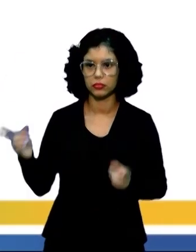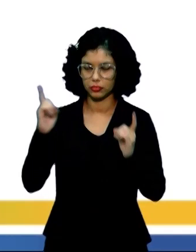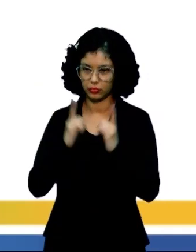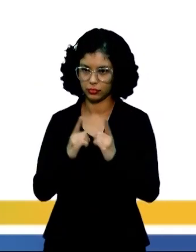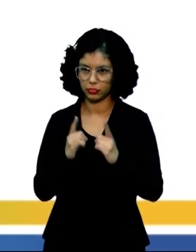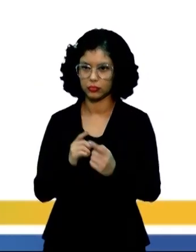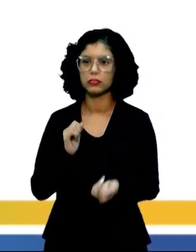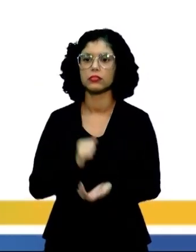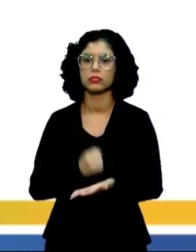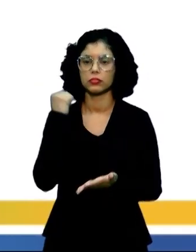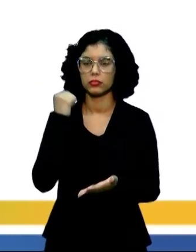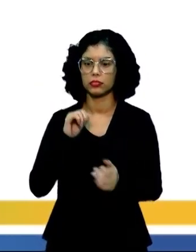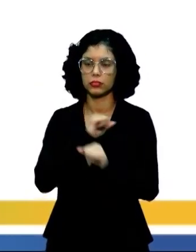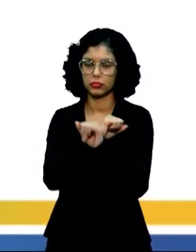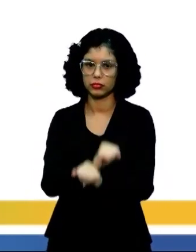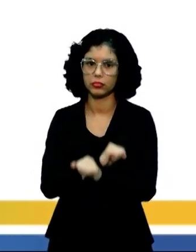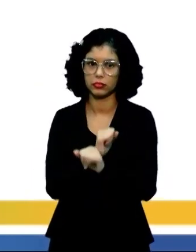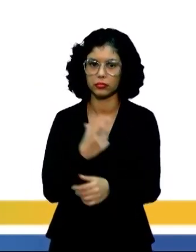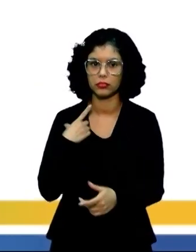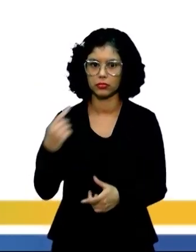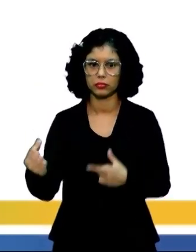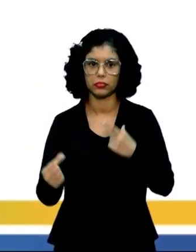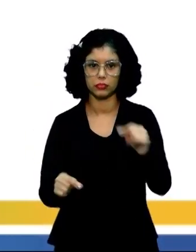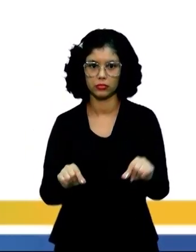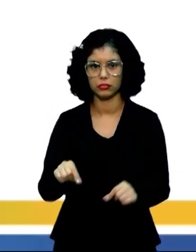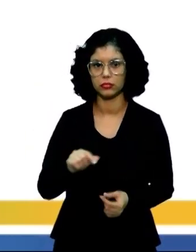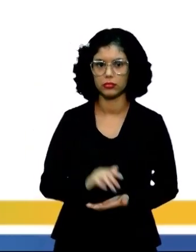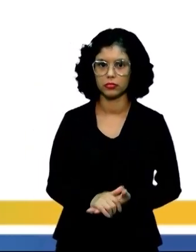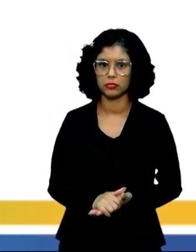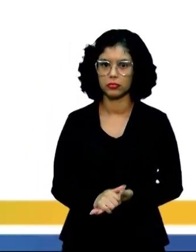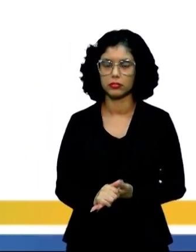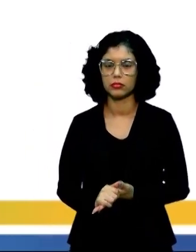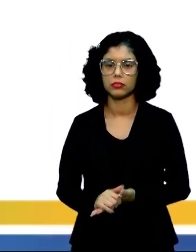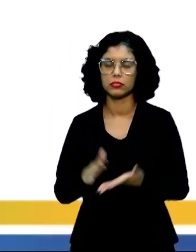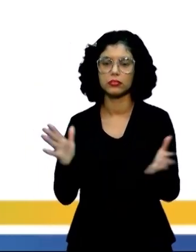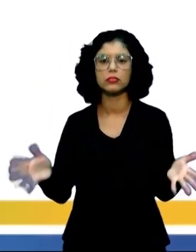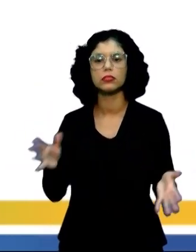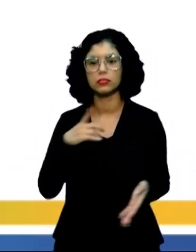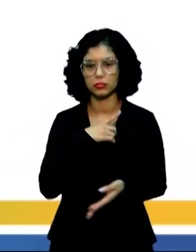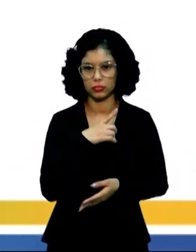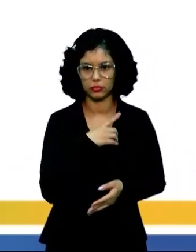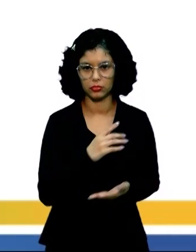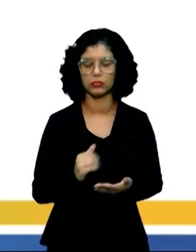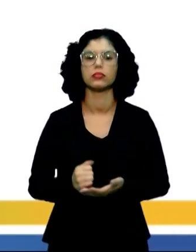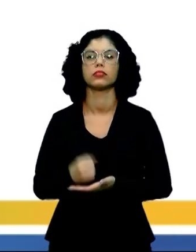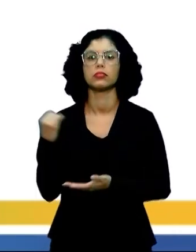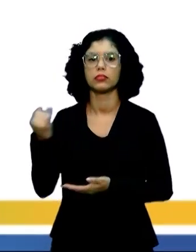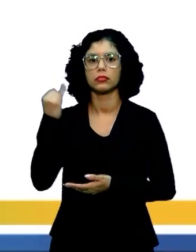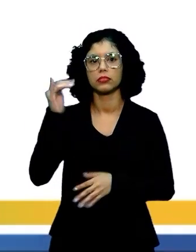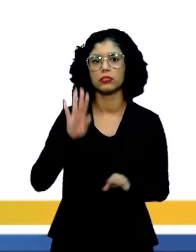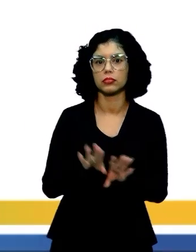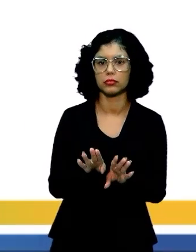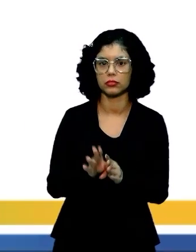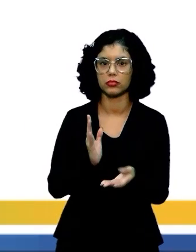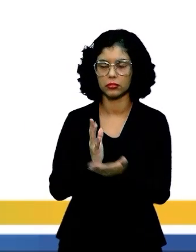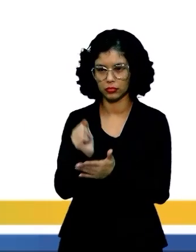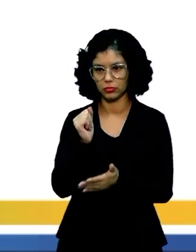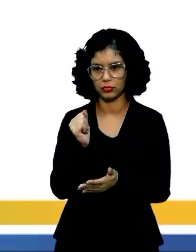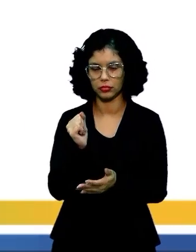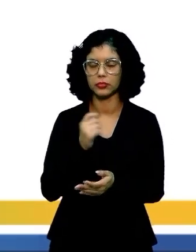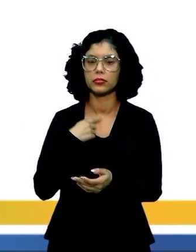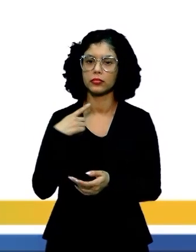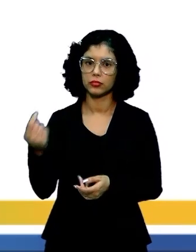quando adquiriu o ofício de pegar escravos fugitivos. Então, aí a gente já tem a função dele, que é pegar